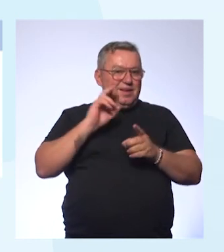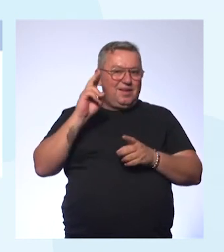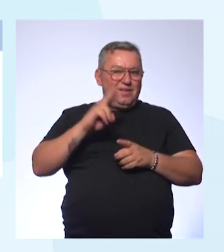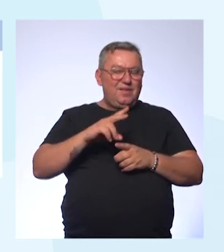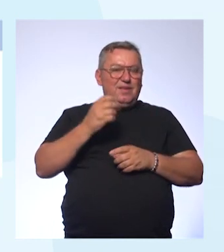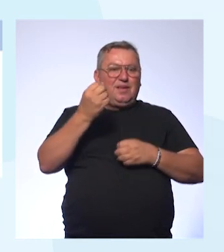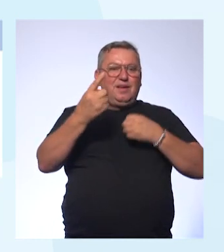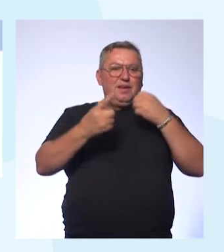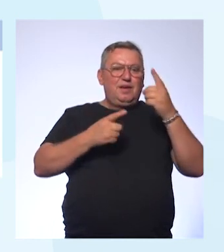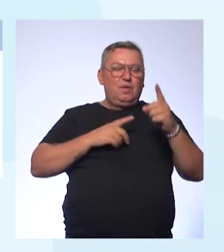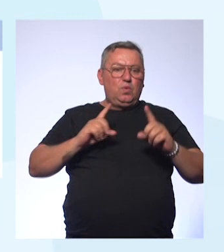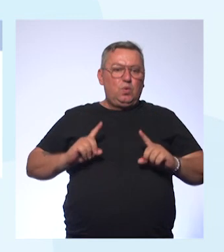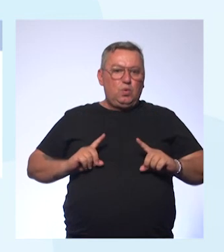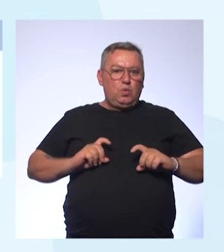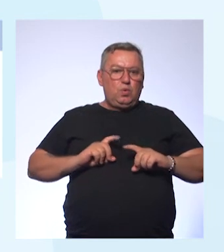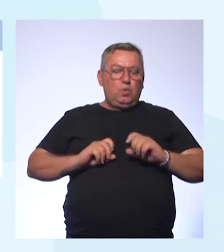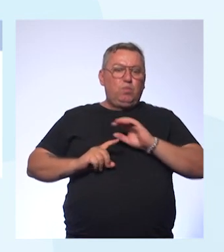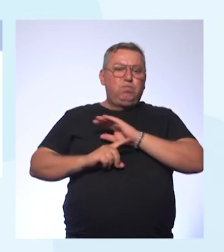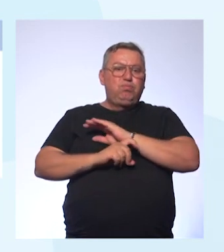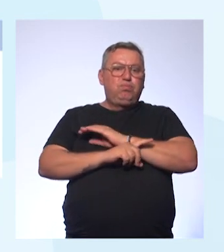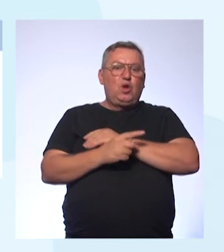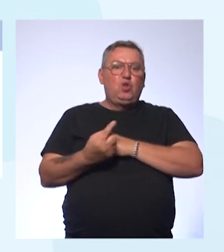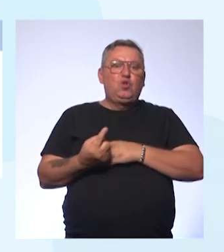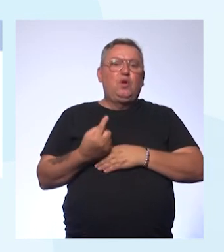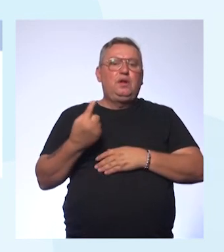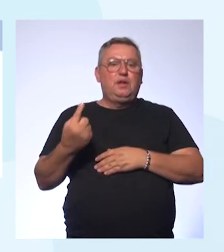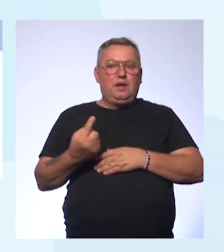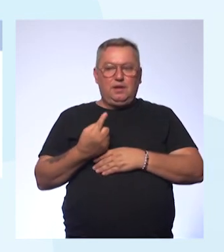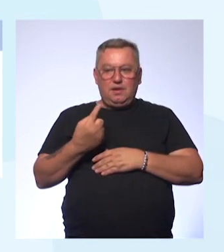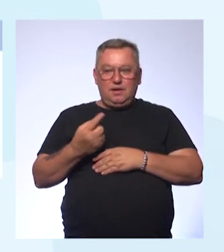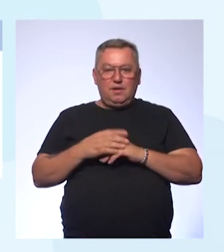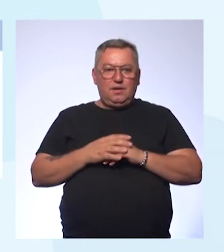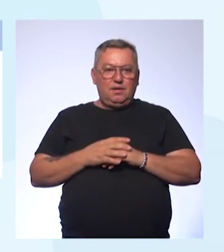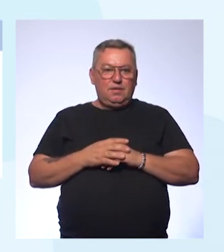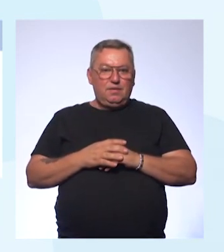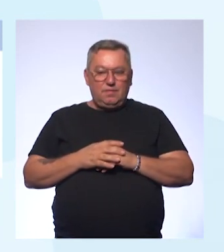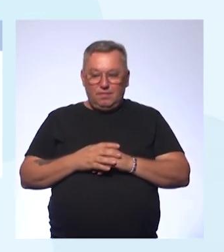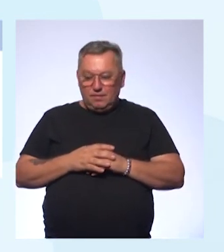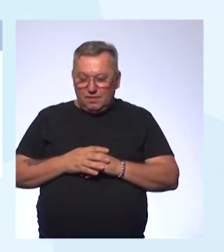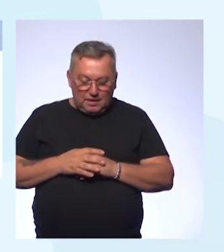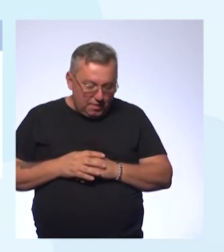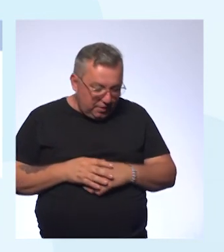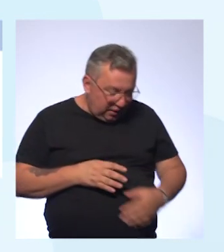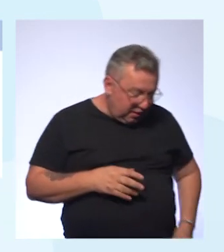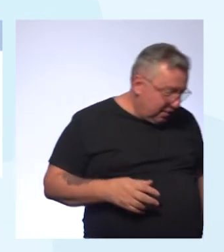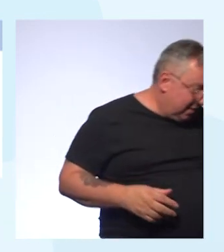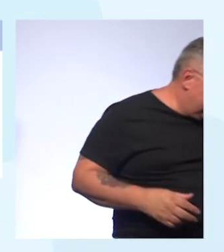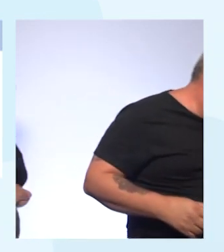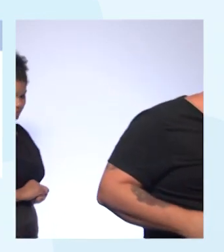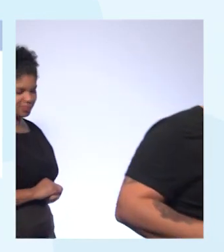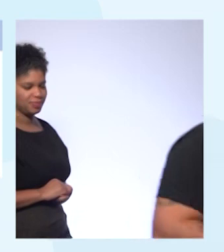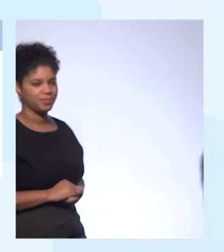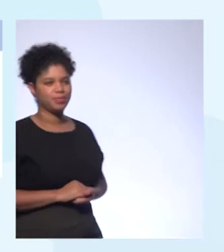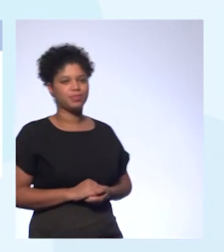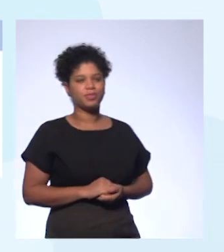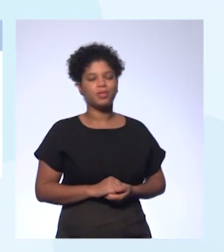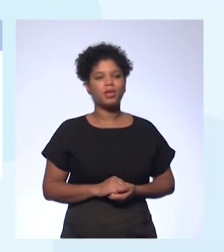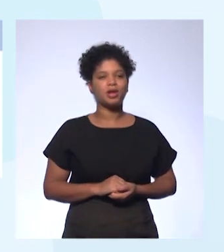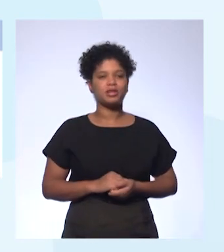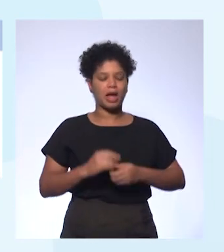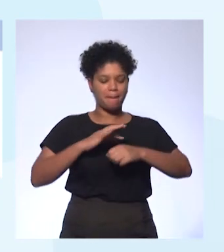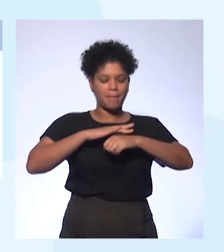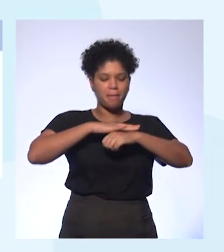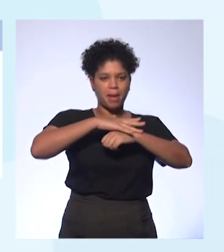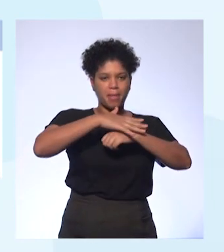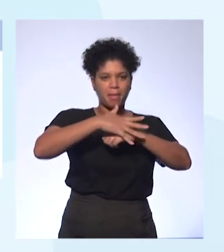são parasitas, como no caso da solitária aí. São triblásticos, tá? Então esses caras já apresentam 3 tecidos, mas eles